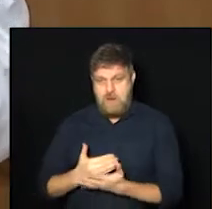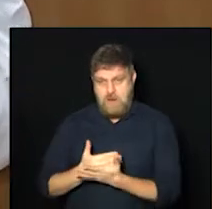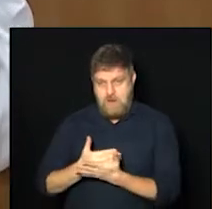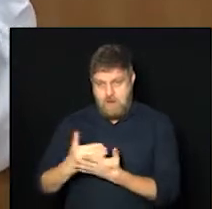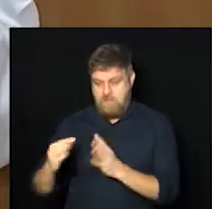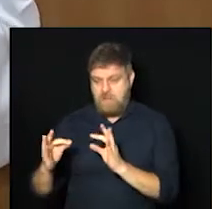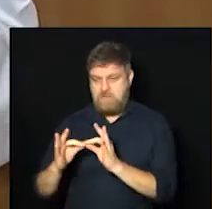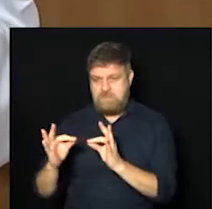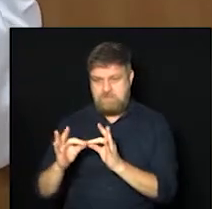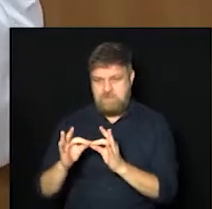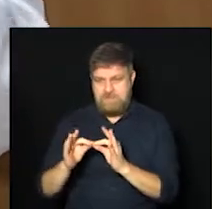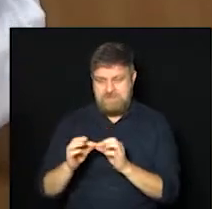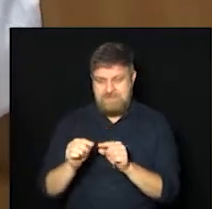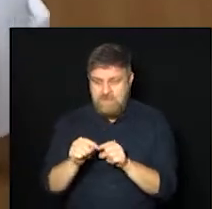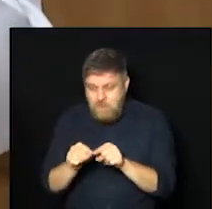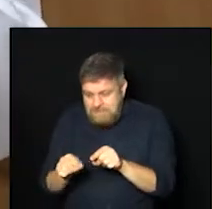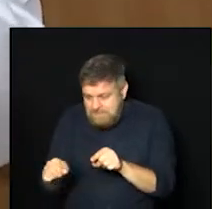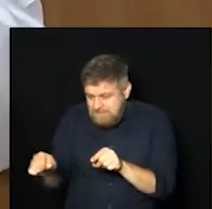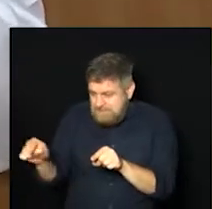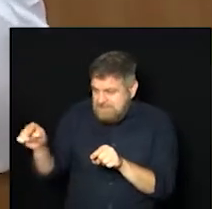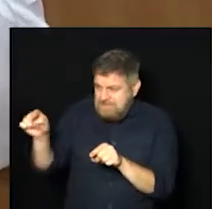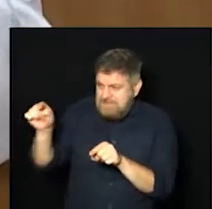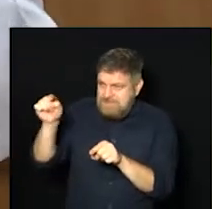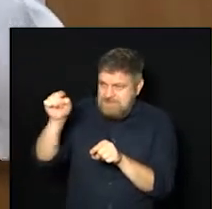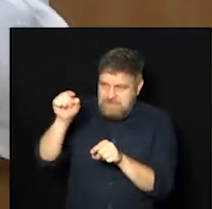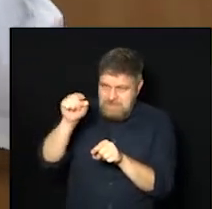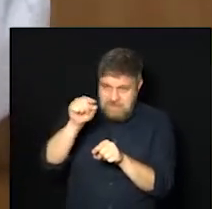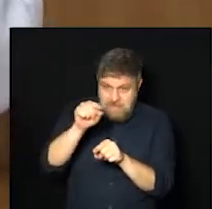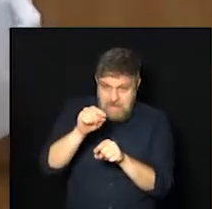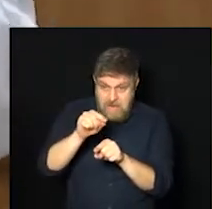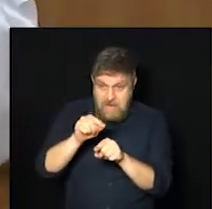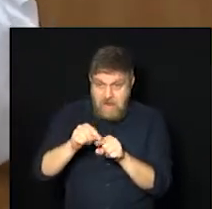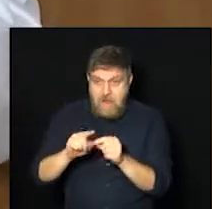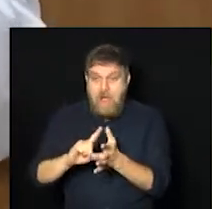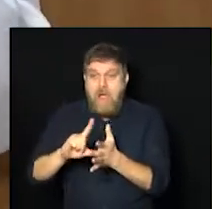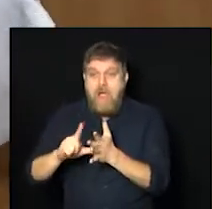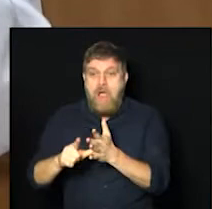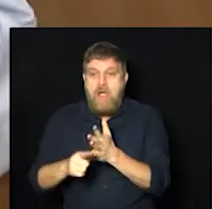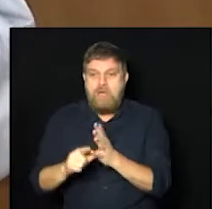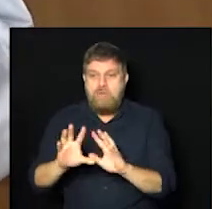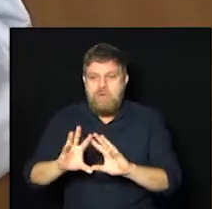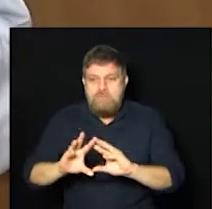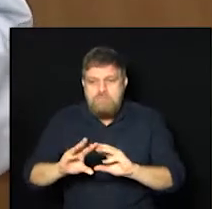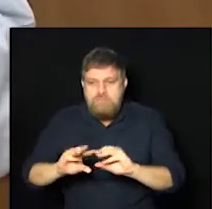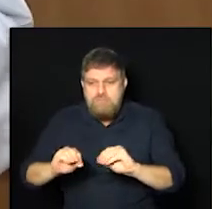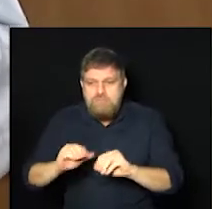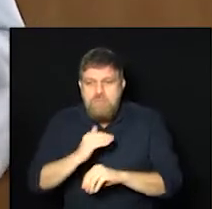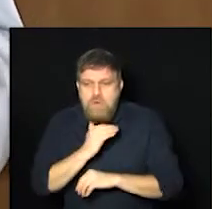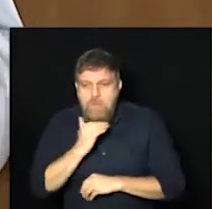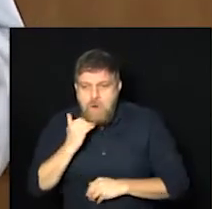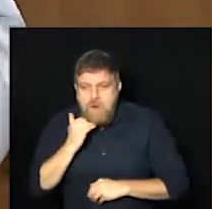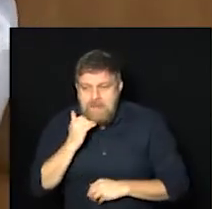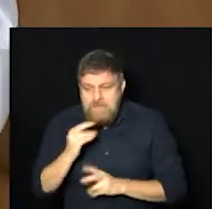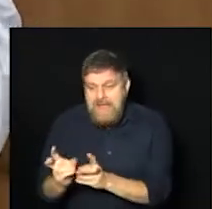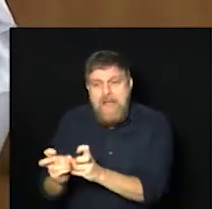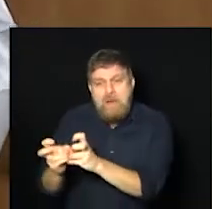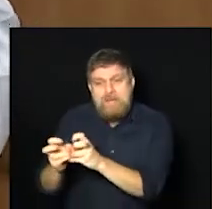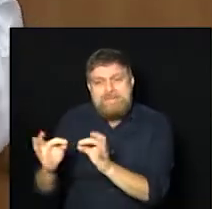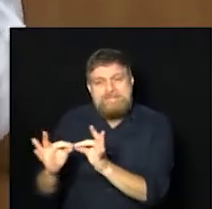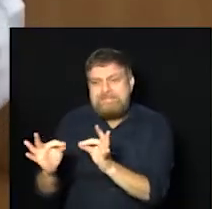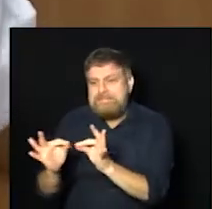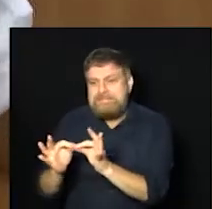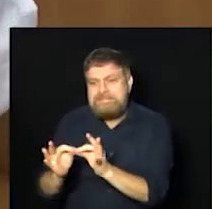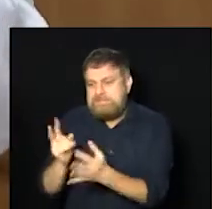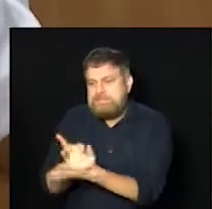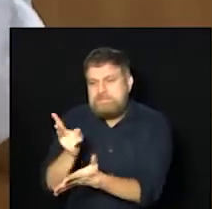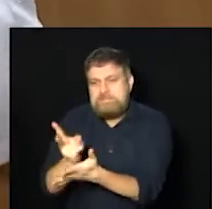ela faz o serviço dela, produz aquilo que ela tem que produzir e morre. Na célula do câncer é diferente, ela não consegue